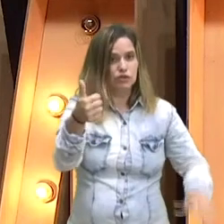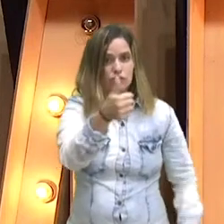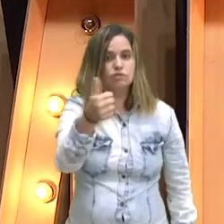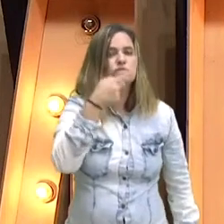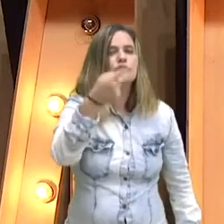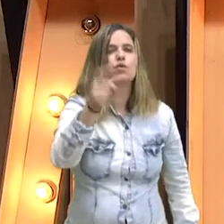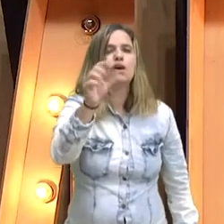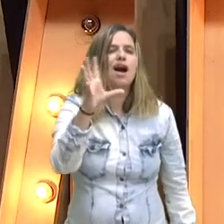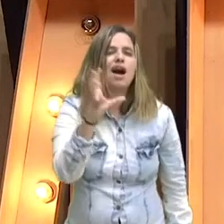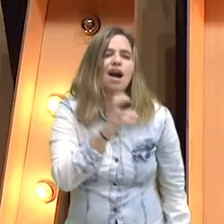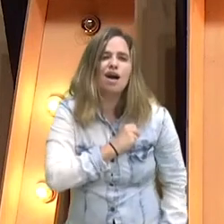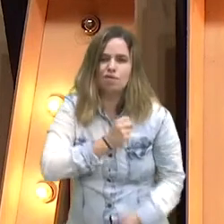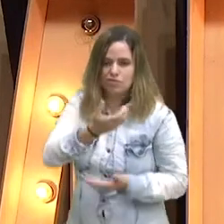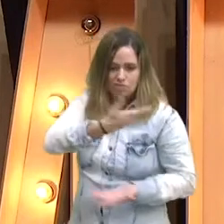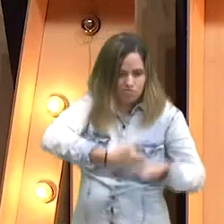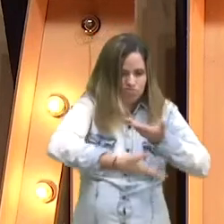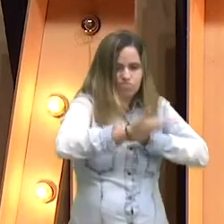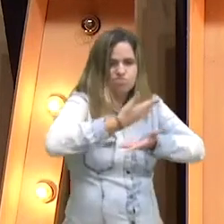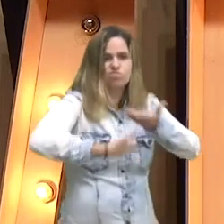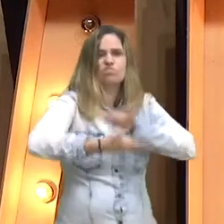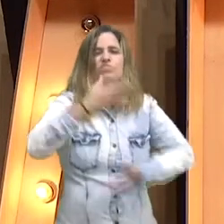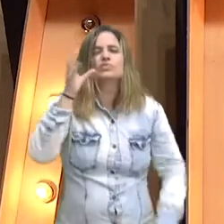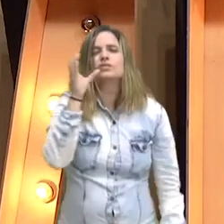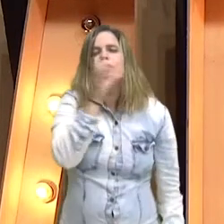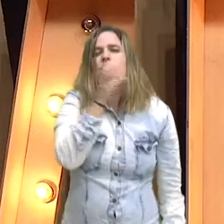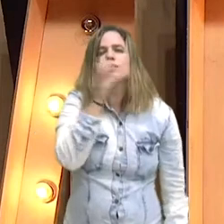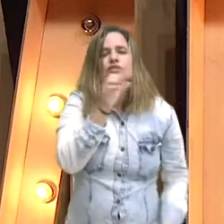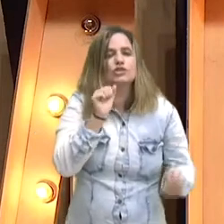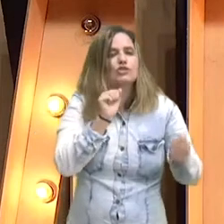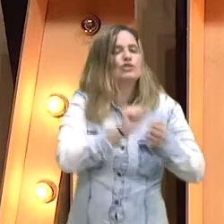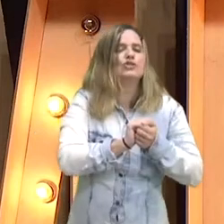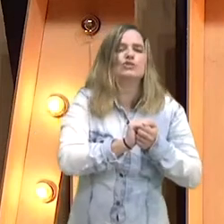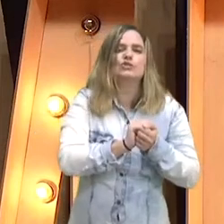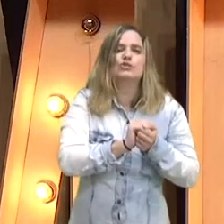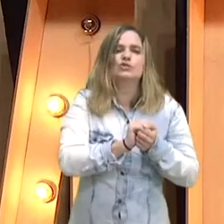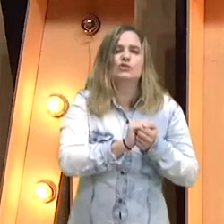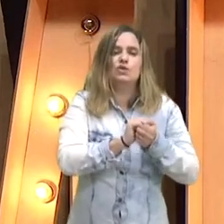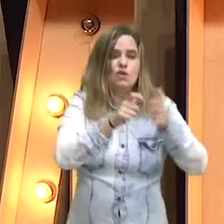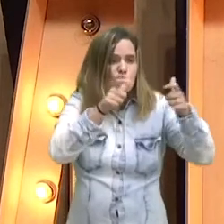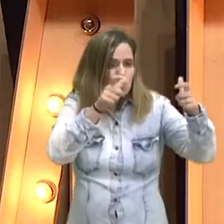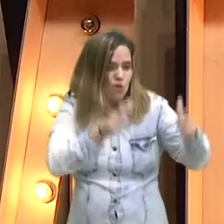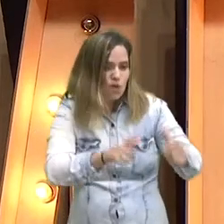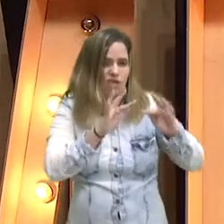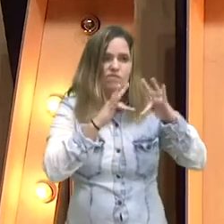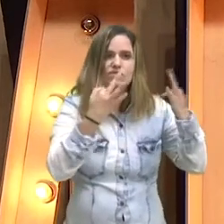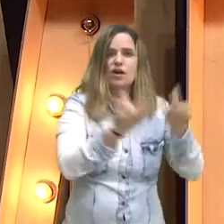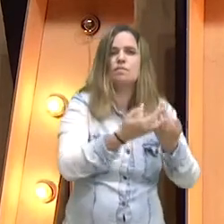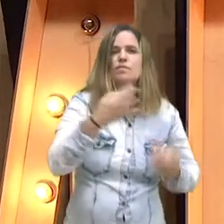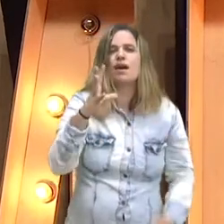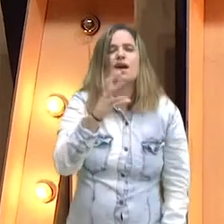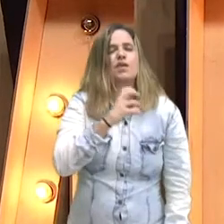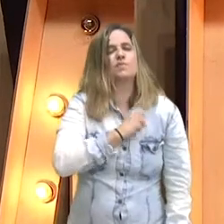manter-se aquecidos. Como, porém, manter-se aquecido sozinho? Afeto, a família é lugar de afeto. Mas no versículo 12 diz,